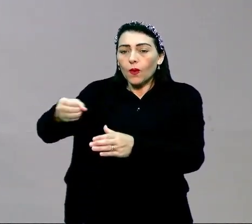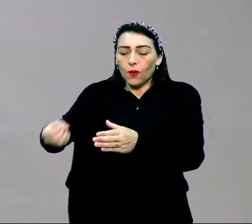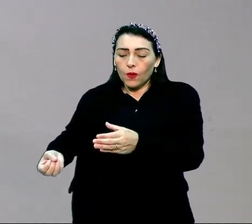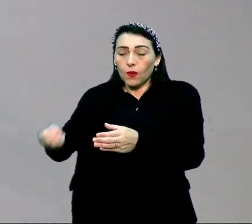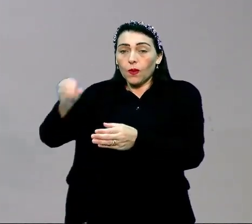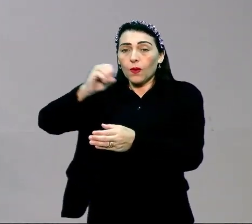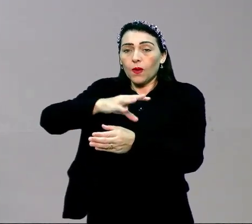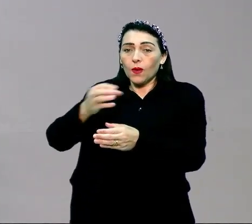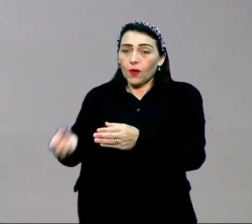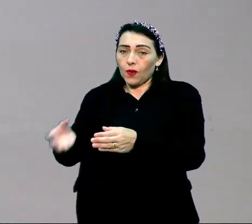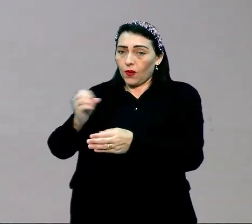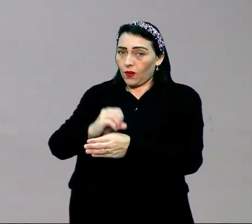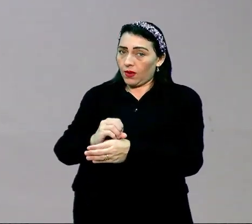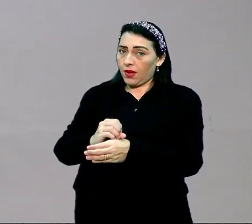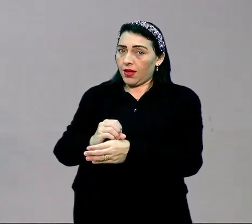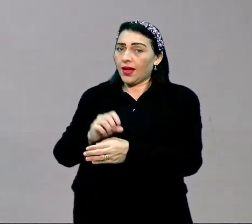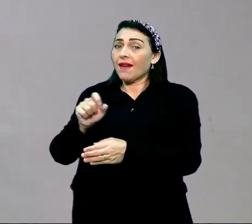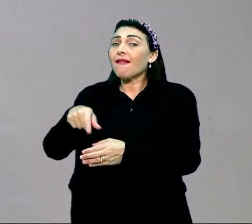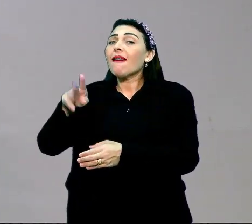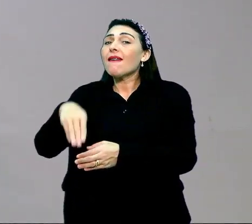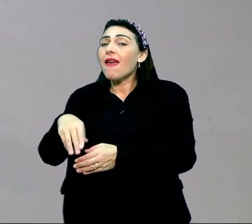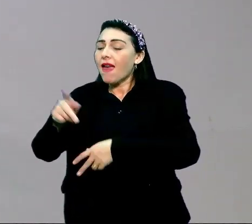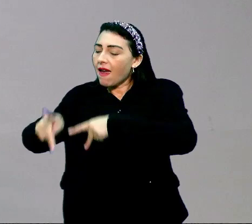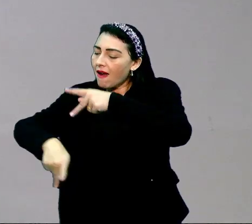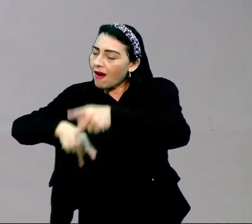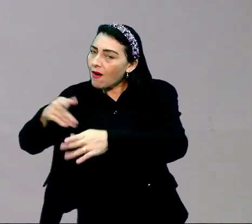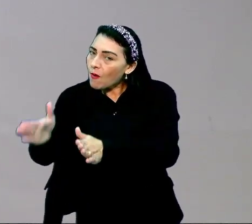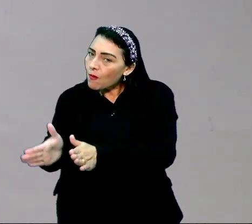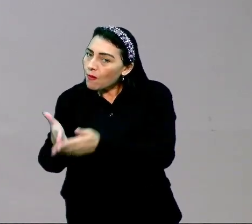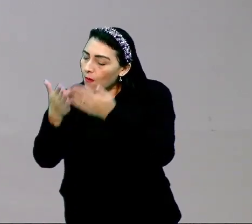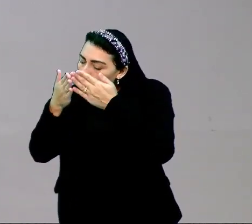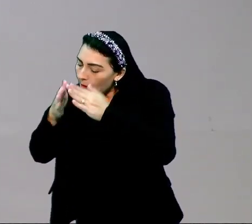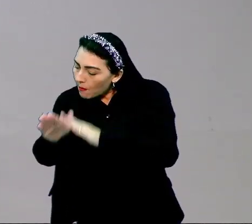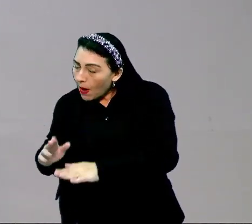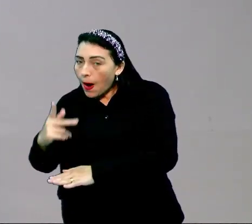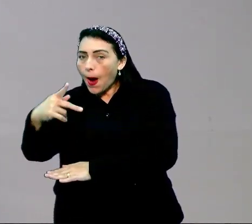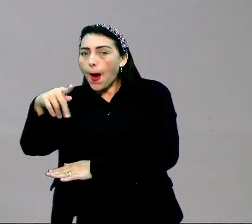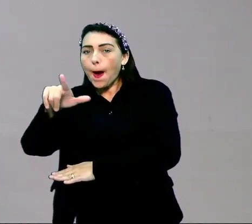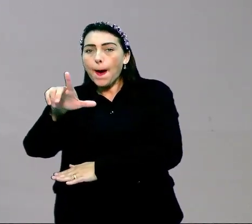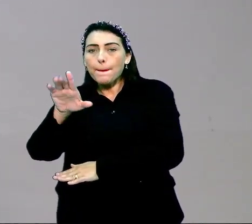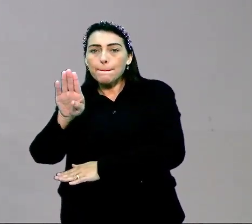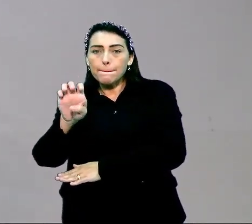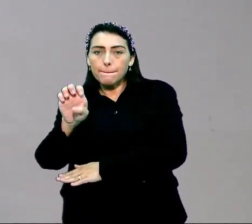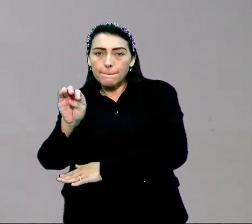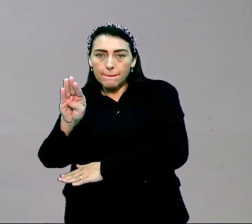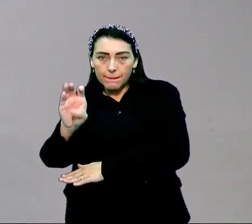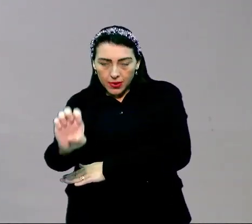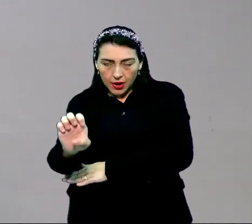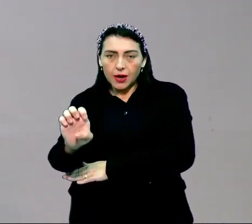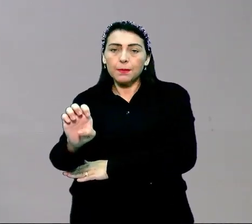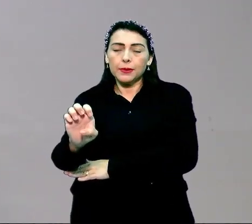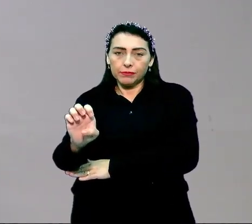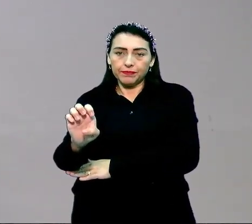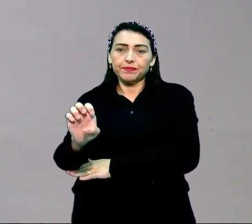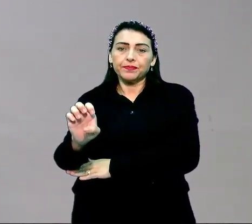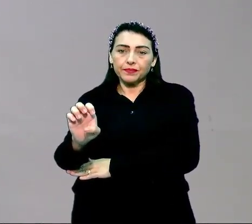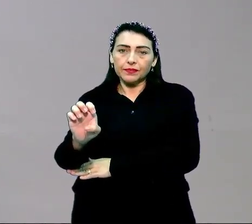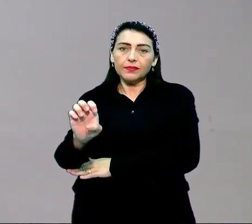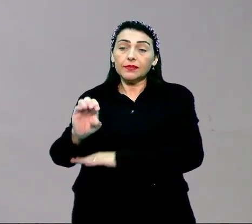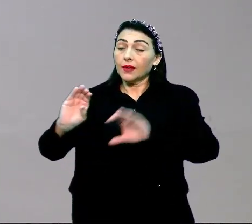acha que a dandoca lá da casa vai... Não, não. É a plebe mesmo que faz esse aspecto de colher. E aí,